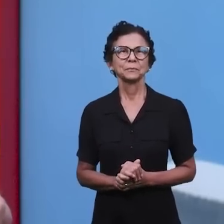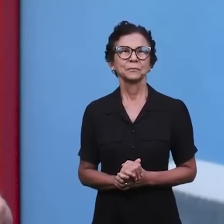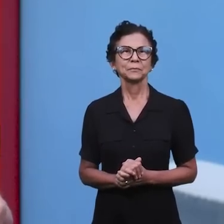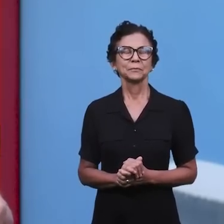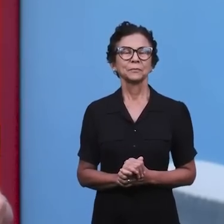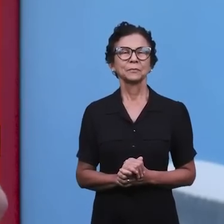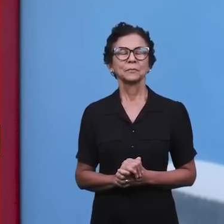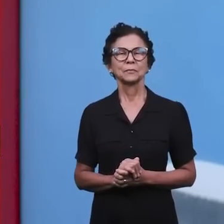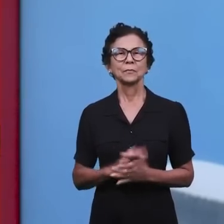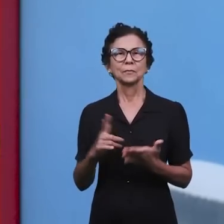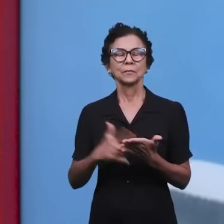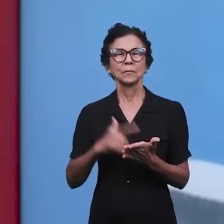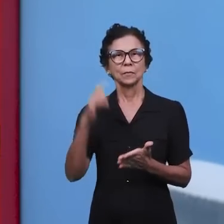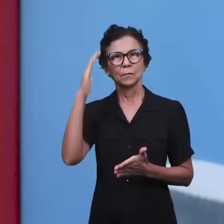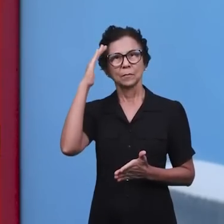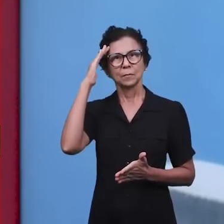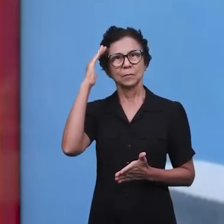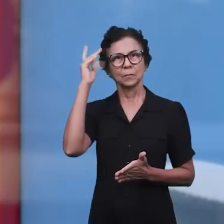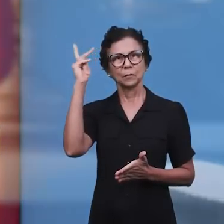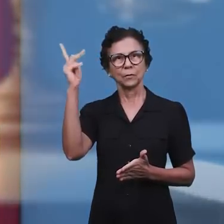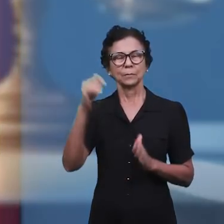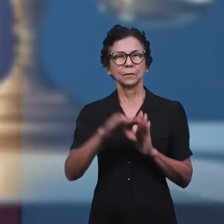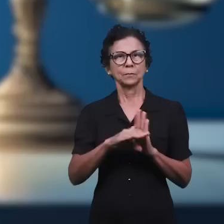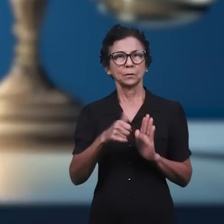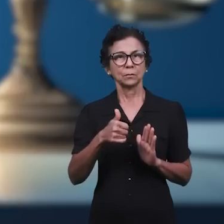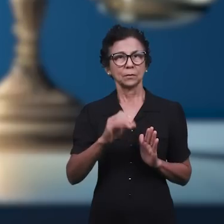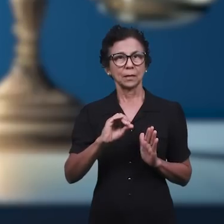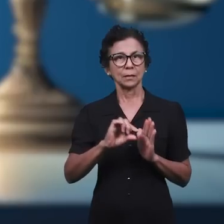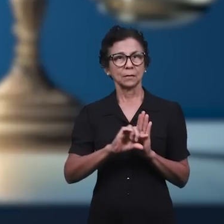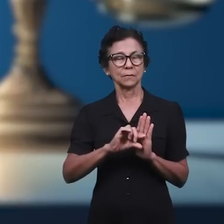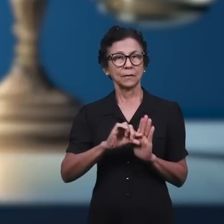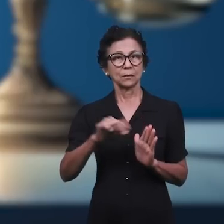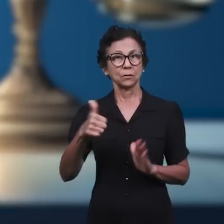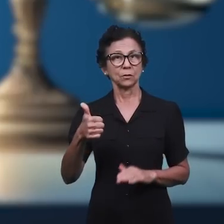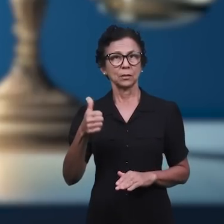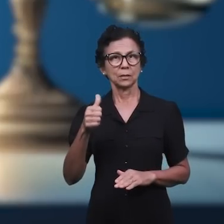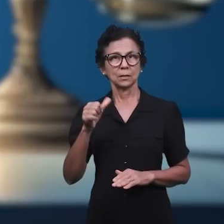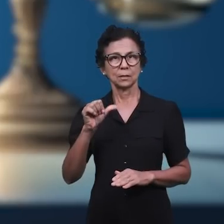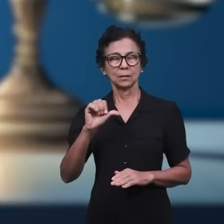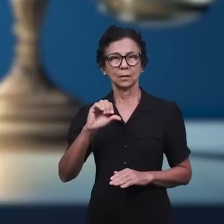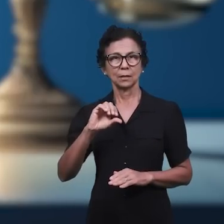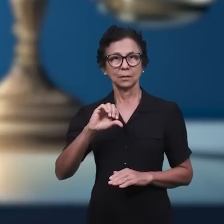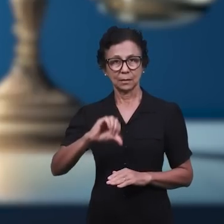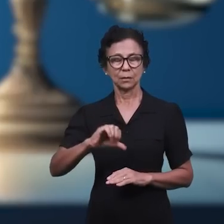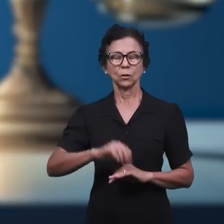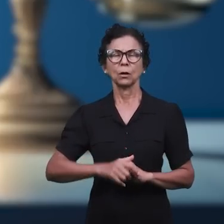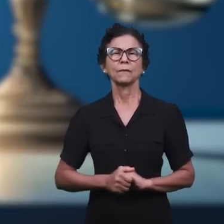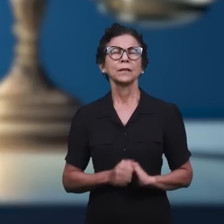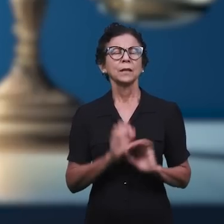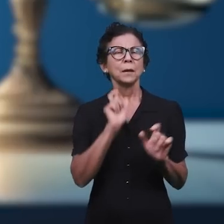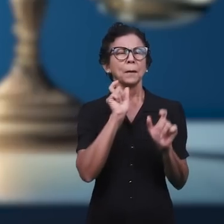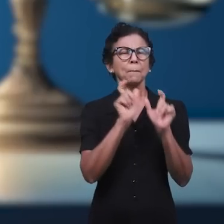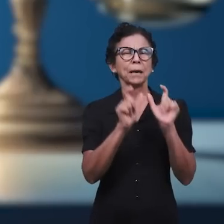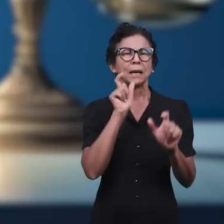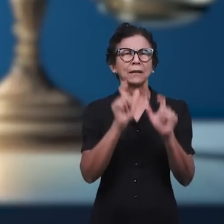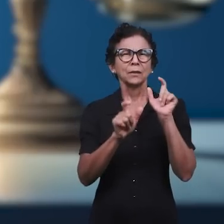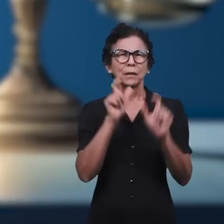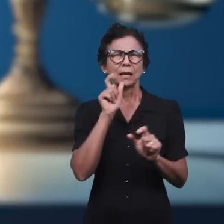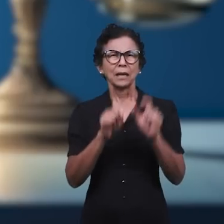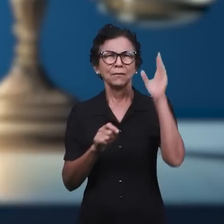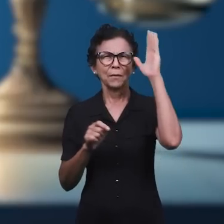Provérbios, capítulo 10, no verso 19, diz assim: na multidão de palavras não falta